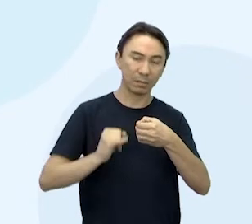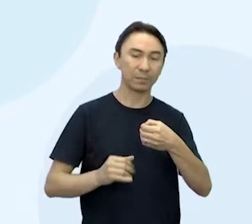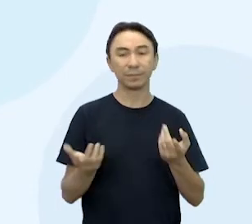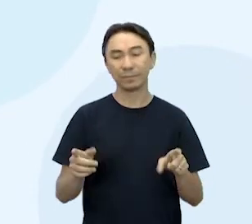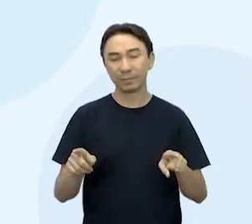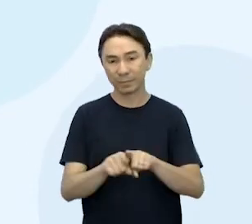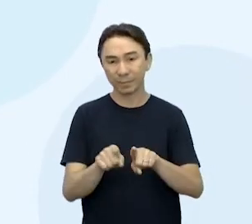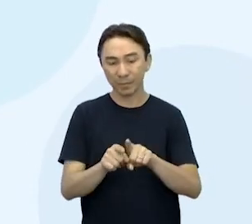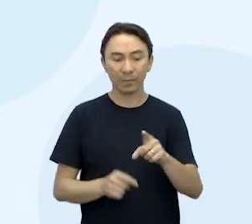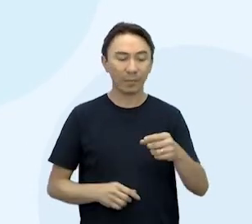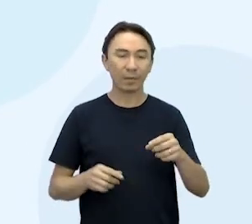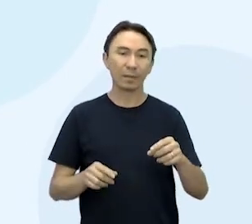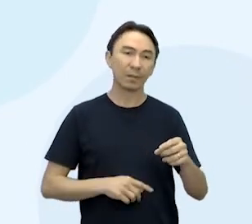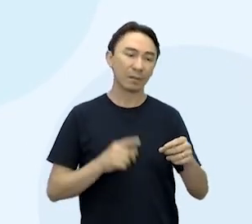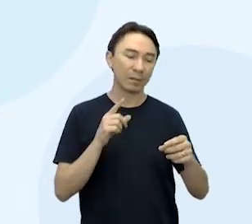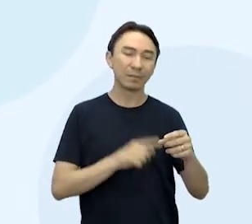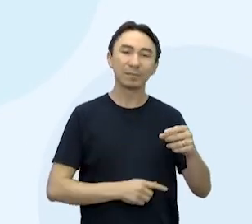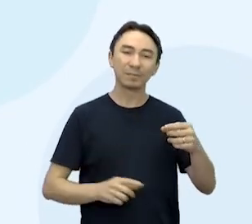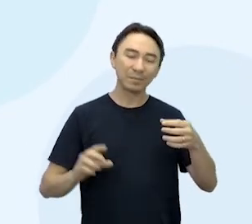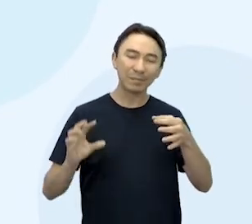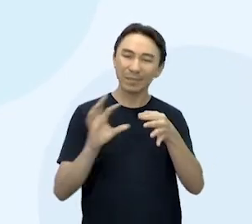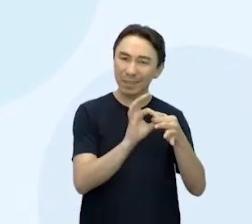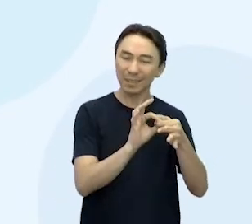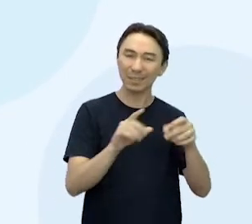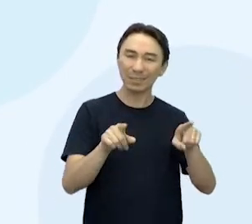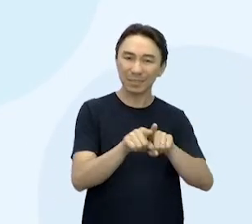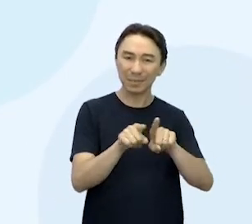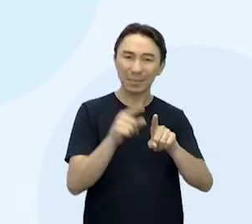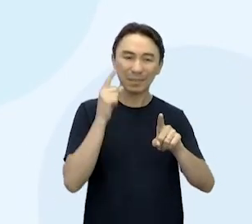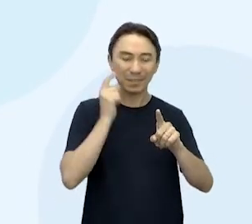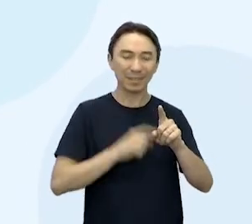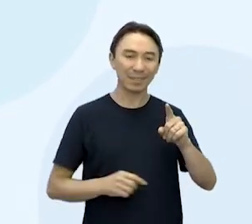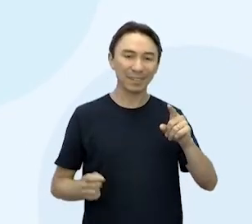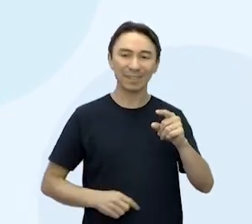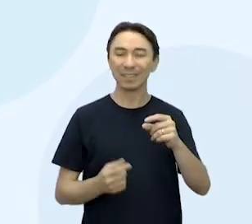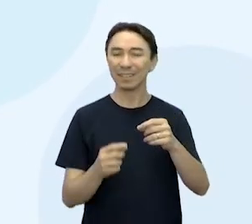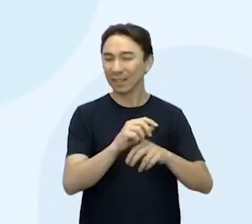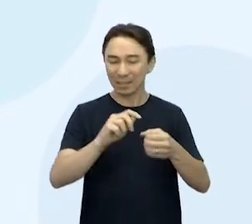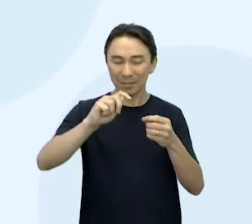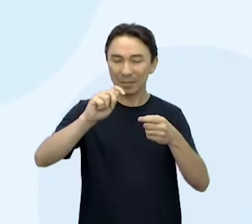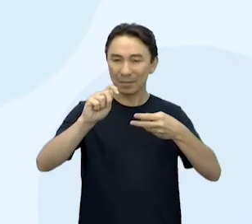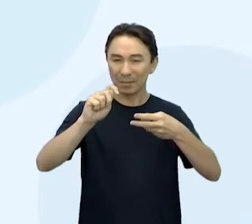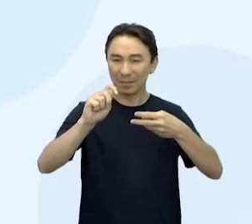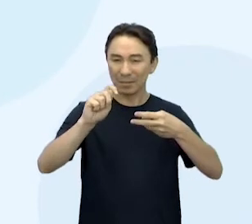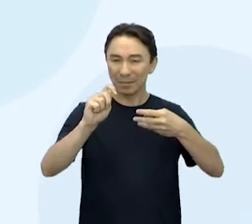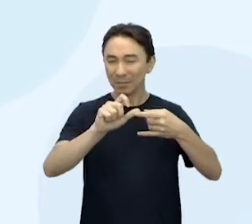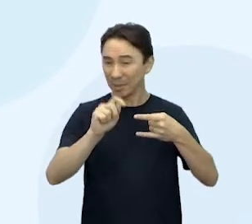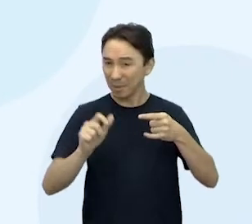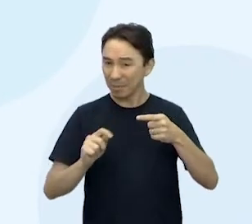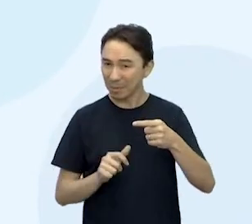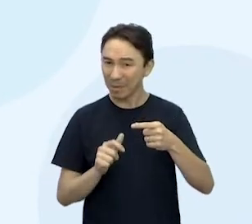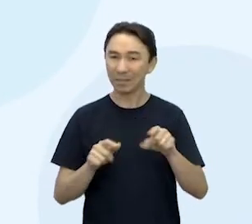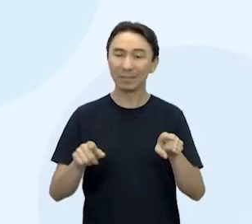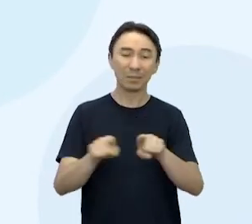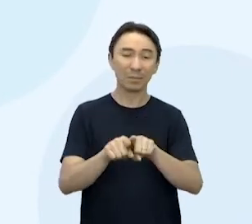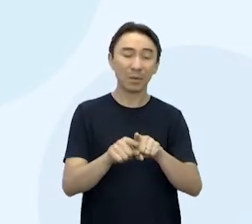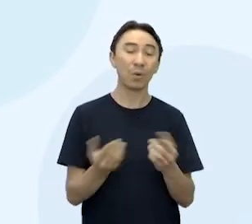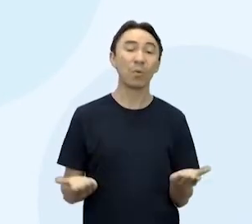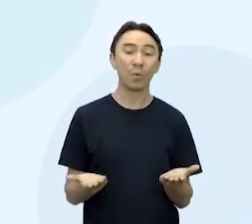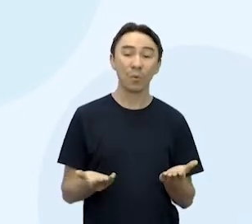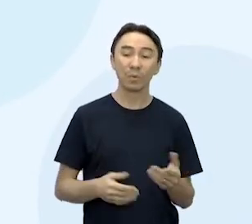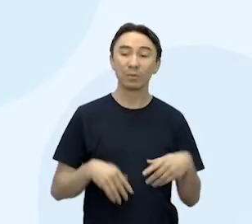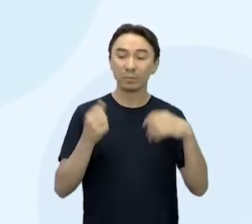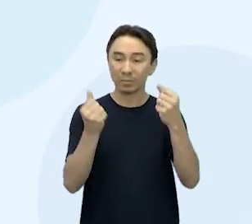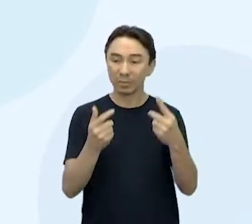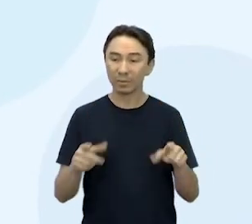ligação covalente, a gente retomou a aula anterior e hoje nós vamos falar sobre as estruturas sólidas e